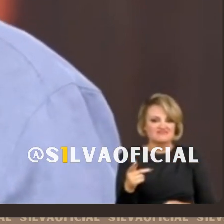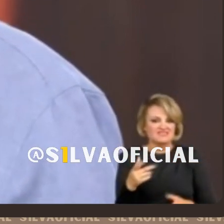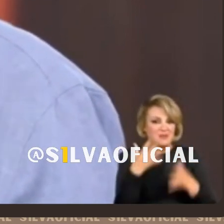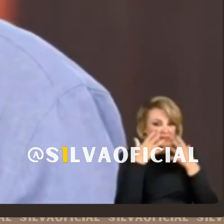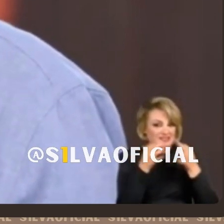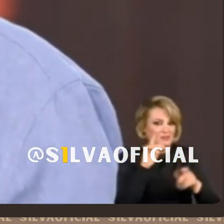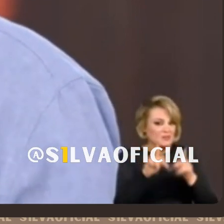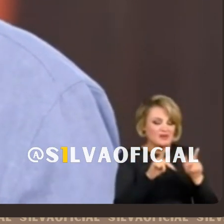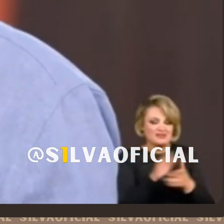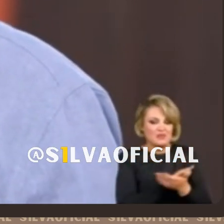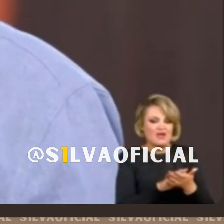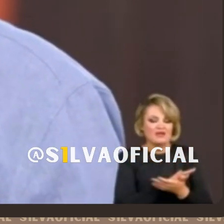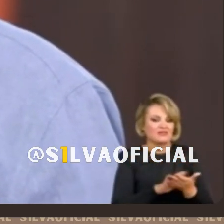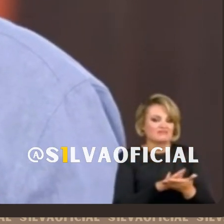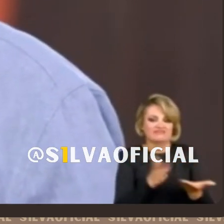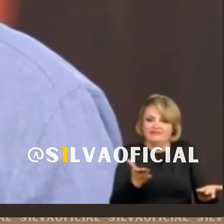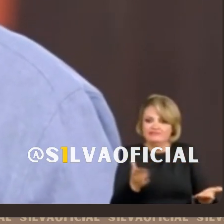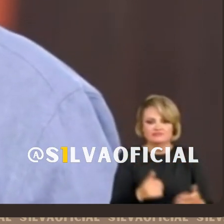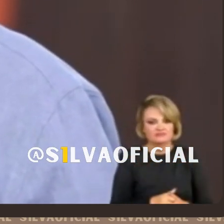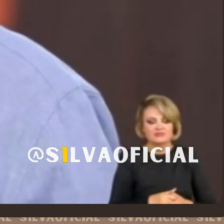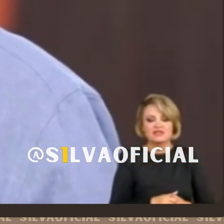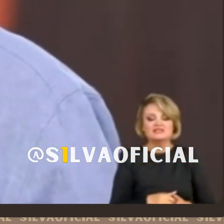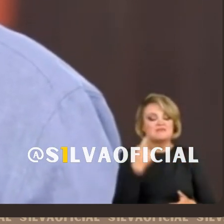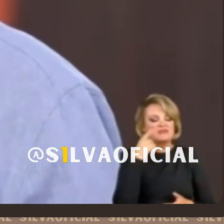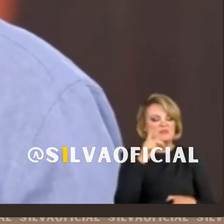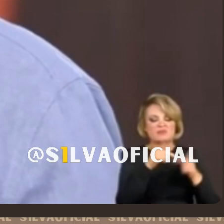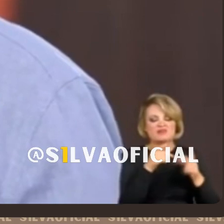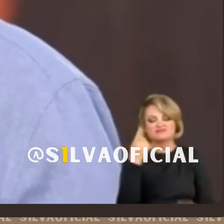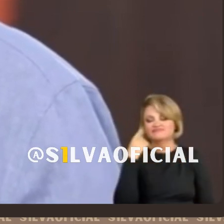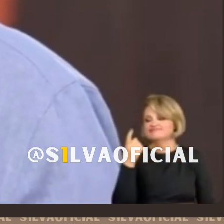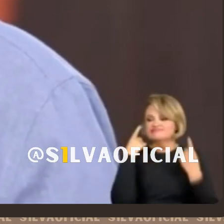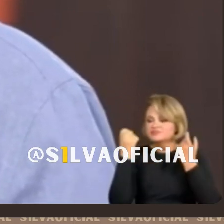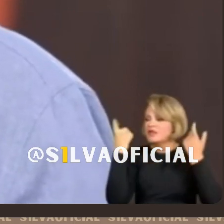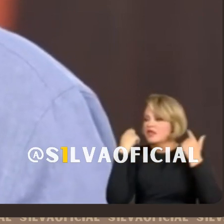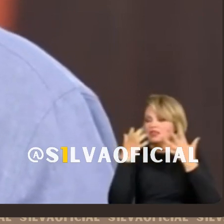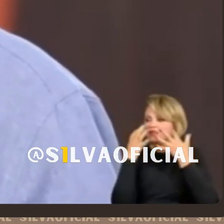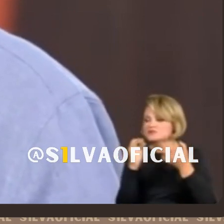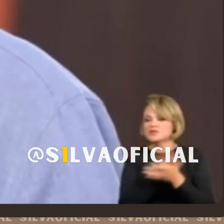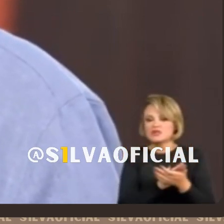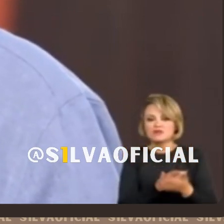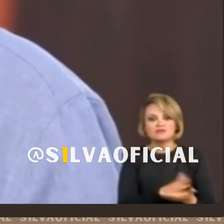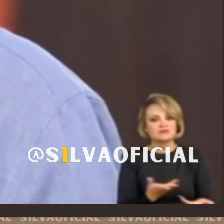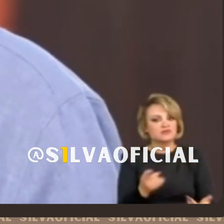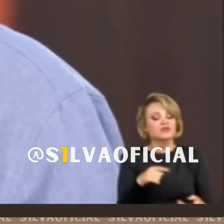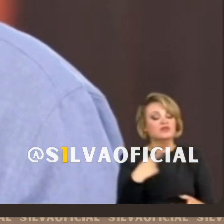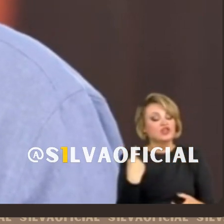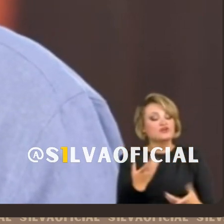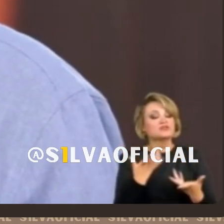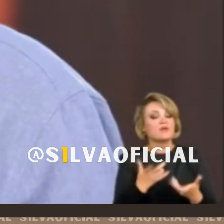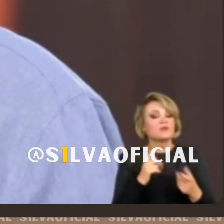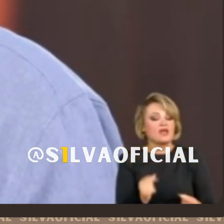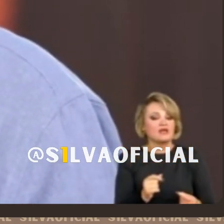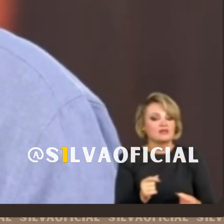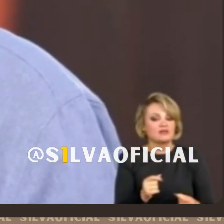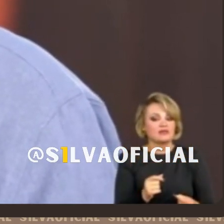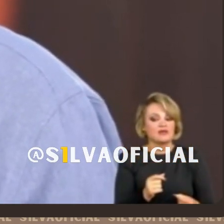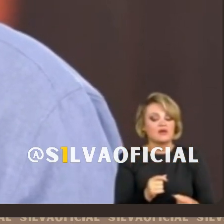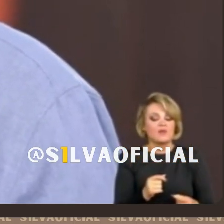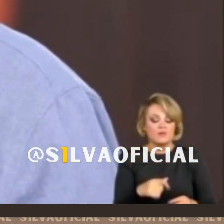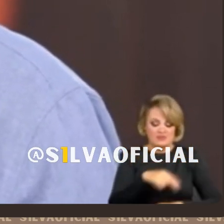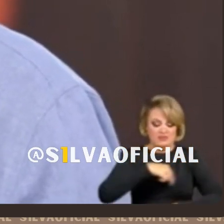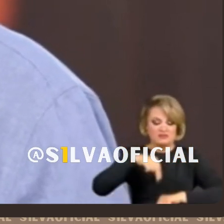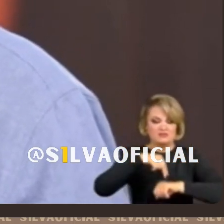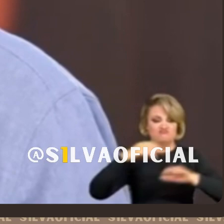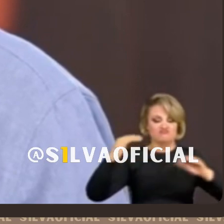fica para trás, ele nunca é lembrado. E o que nós queremos é o seguinte, uma nação soberana ela só é soberana